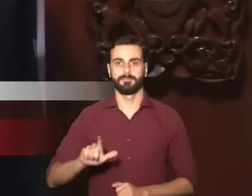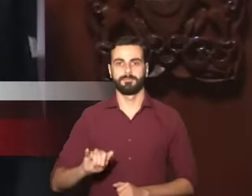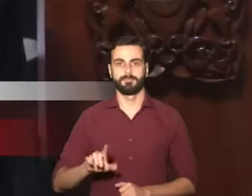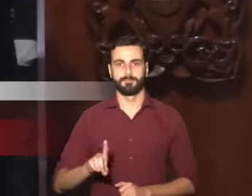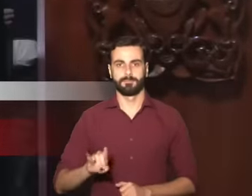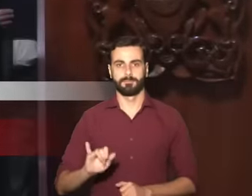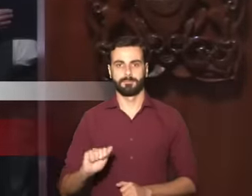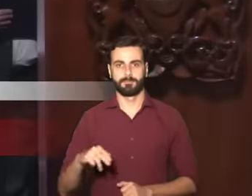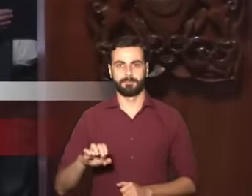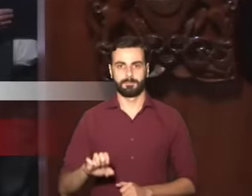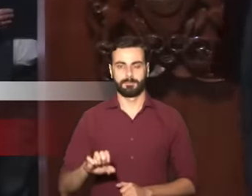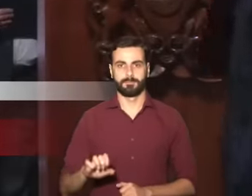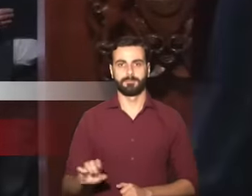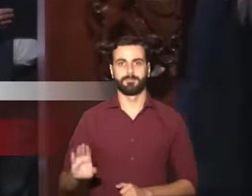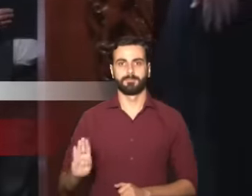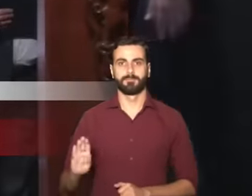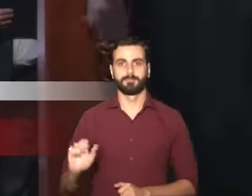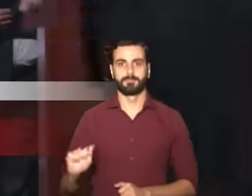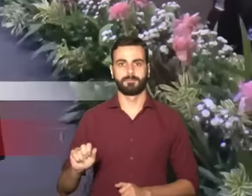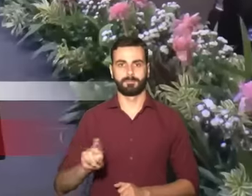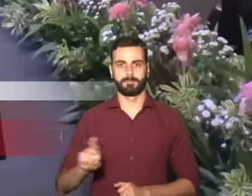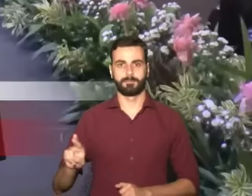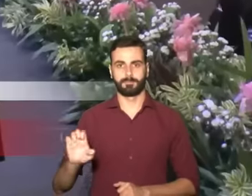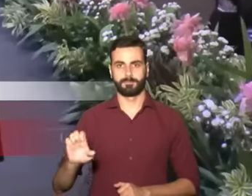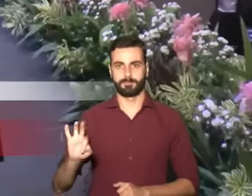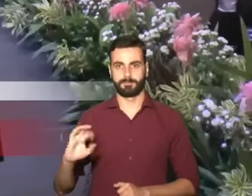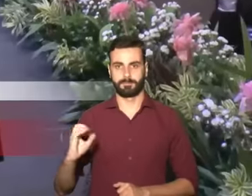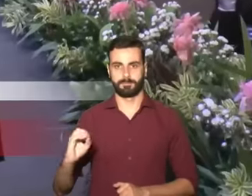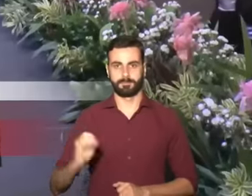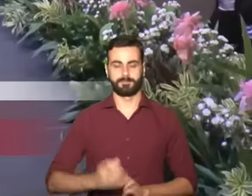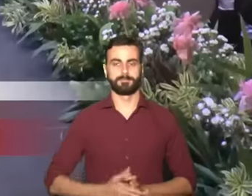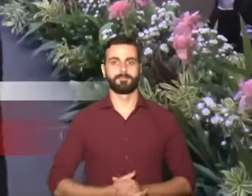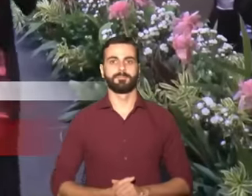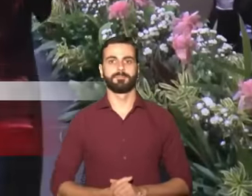Lidiane Cesário Barreto.